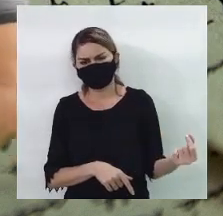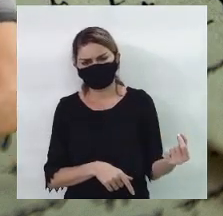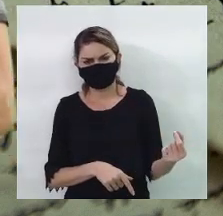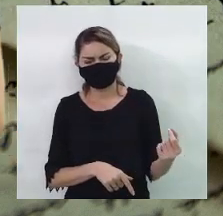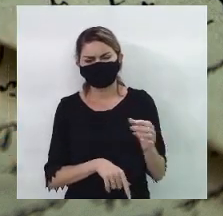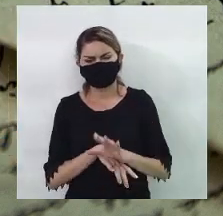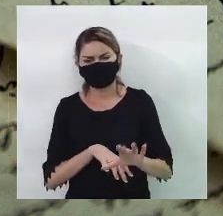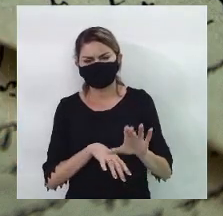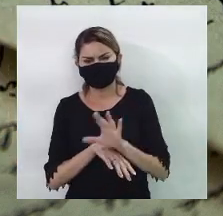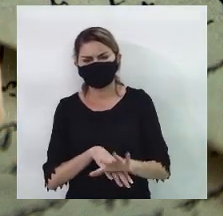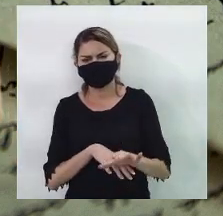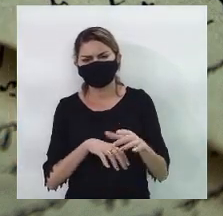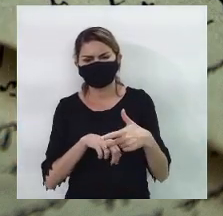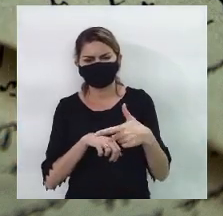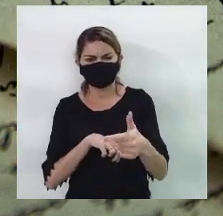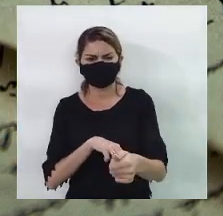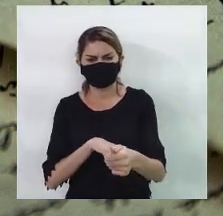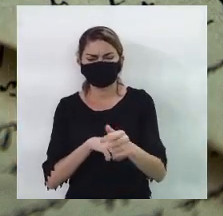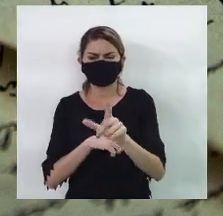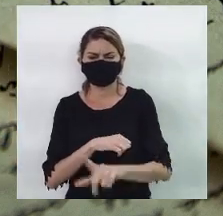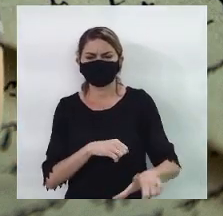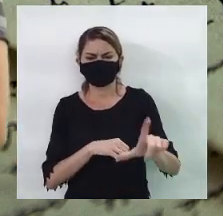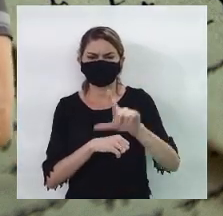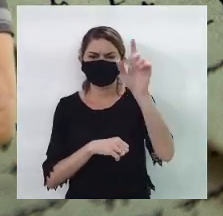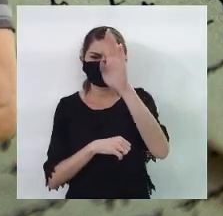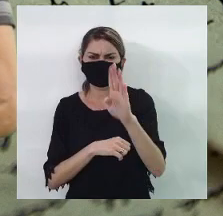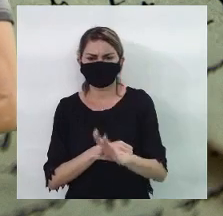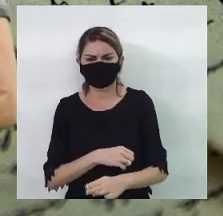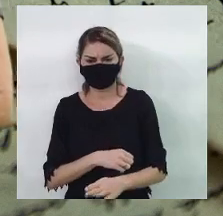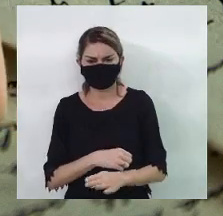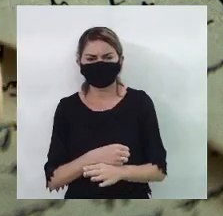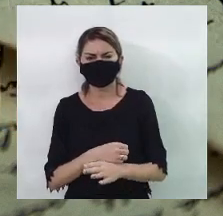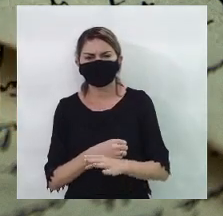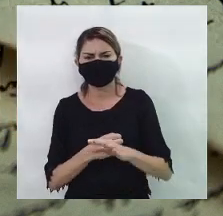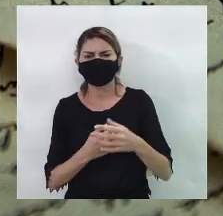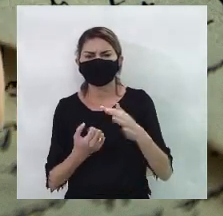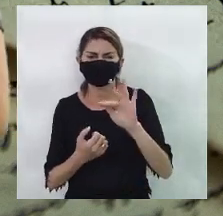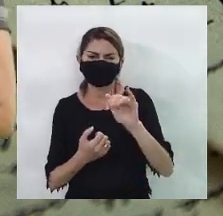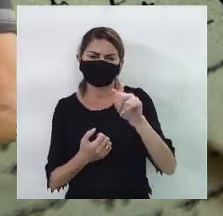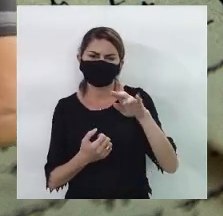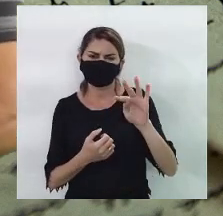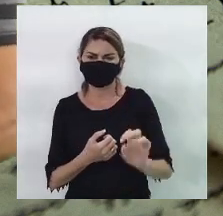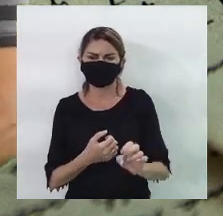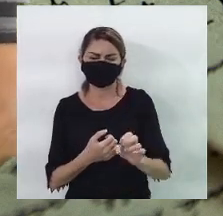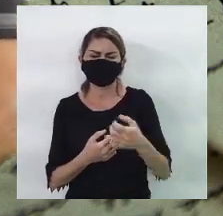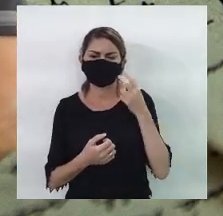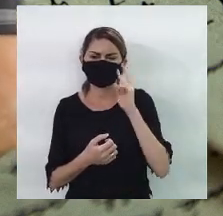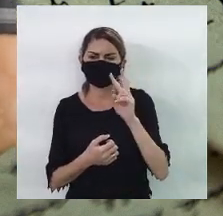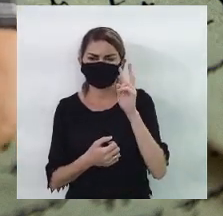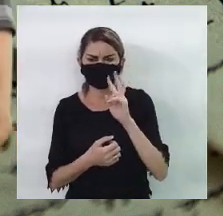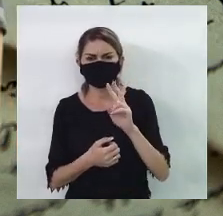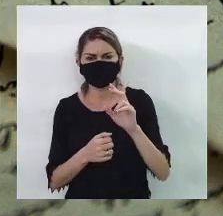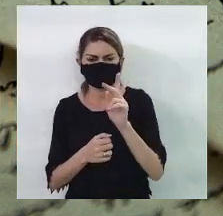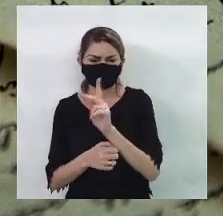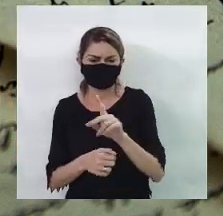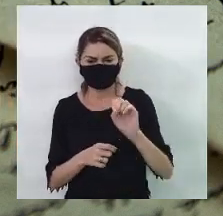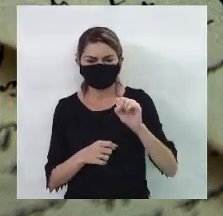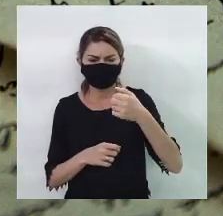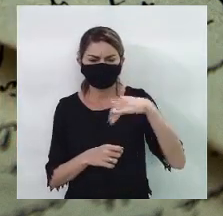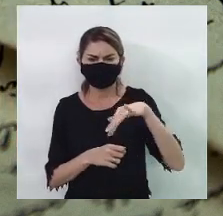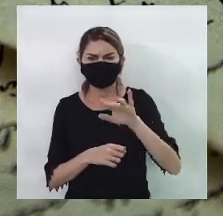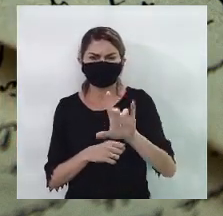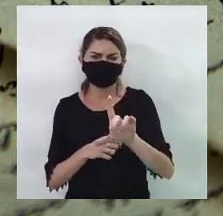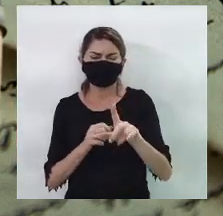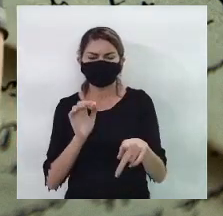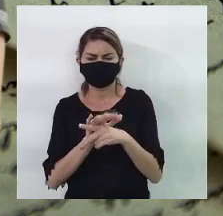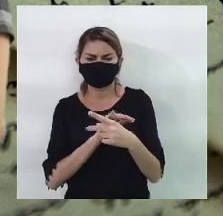num curso de especialização em literatura brasileira, pela Fight Visa. E lembrar que o professor Samuel, ele